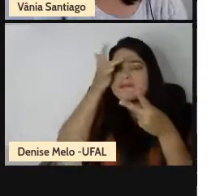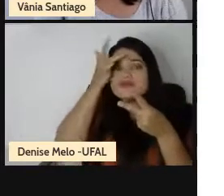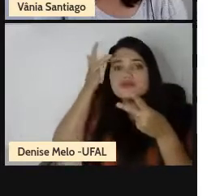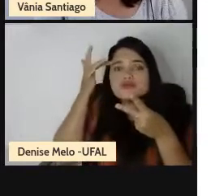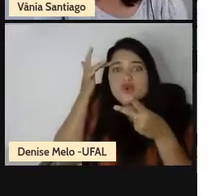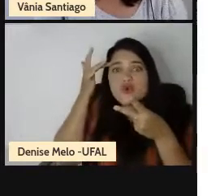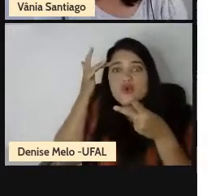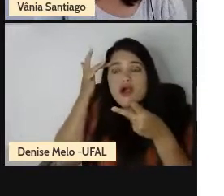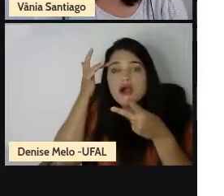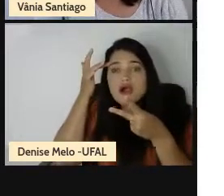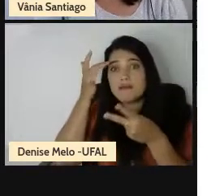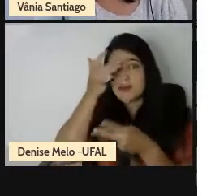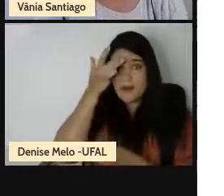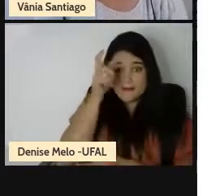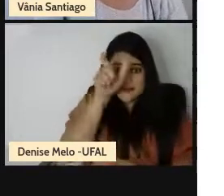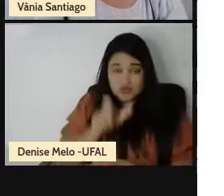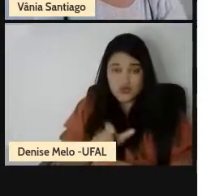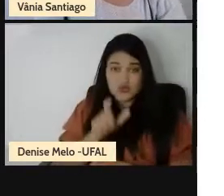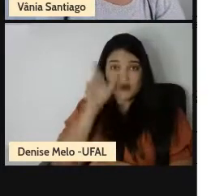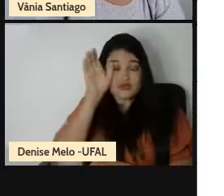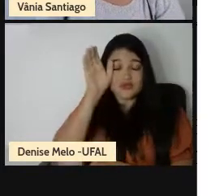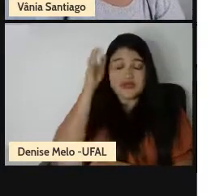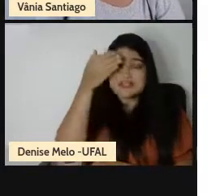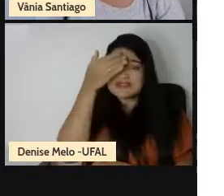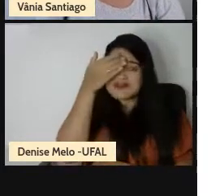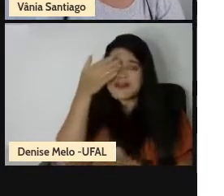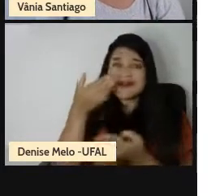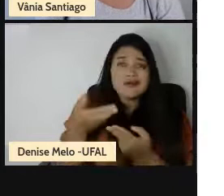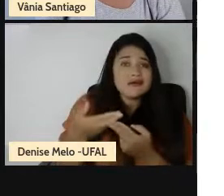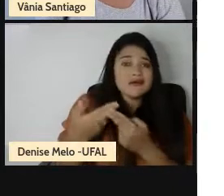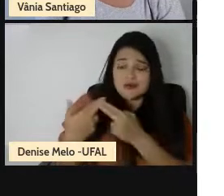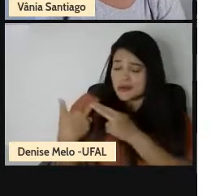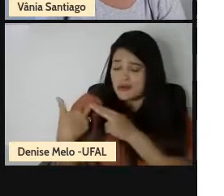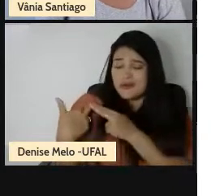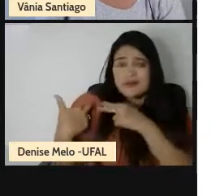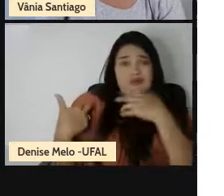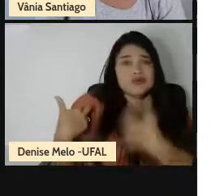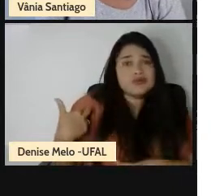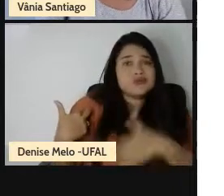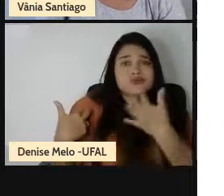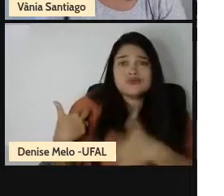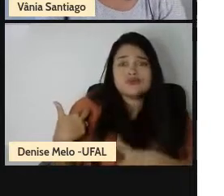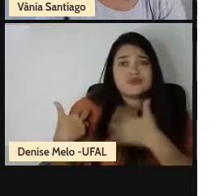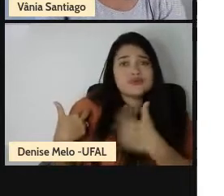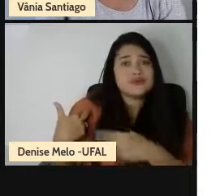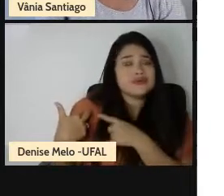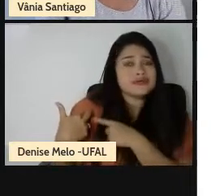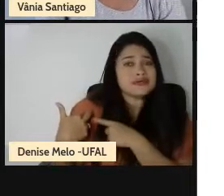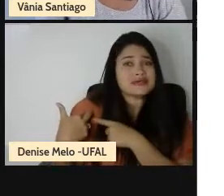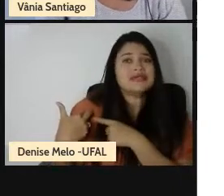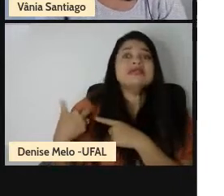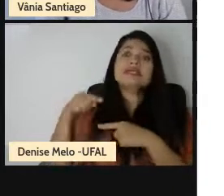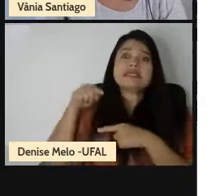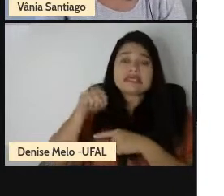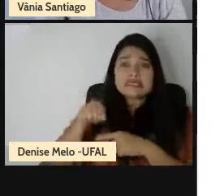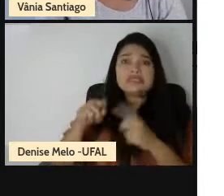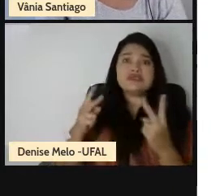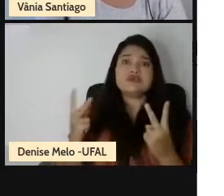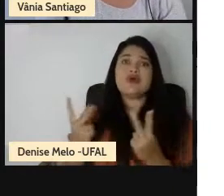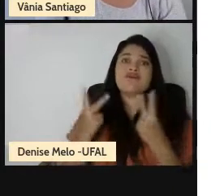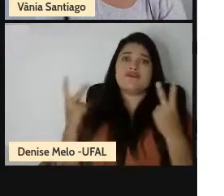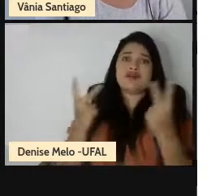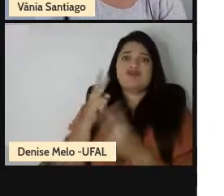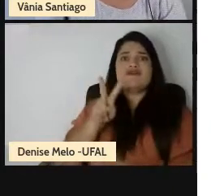para uma pessoa que não enxerga é de uma responsabilidade muito grande, porque tem um alto grau de valoração de toda a